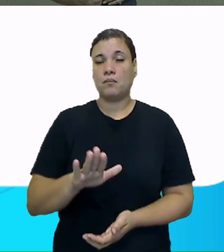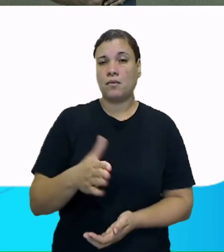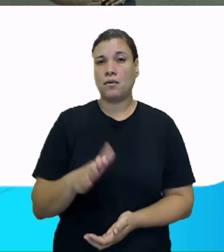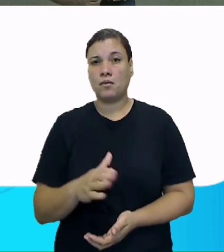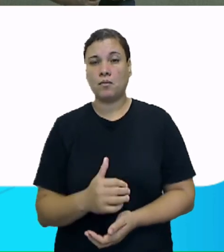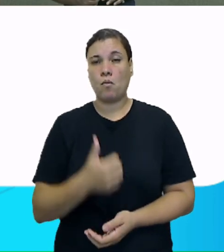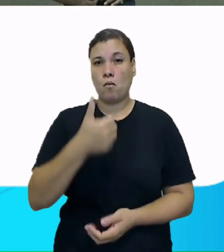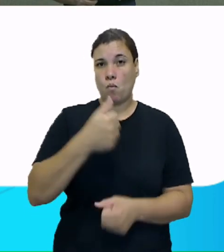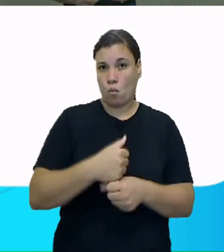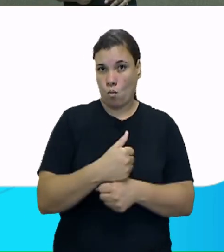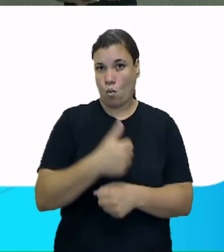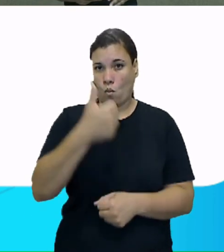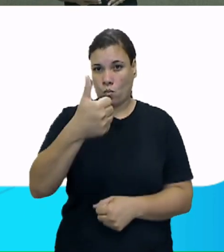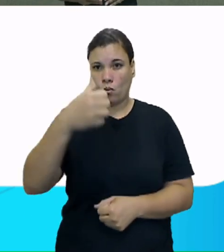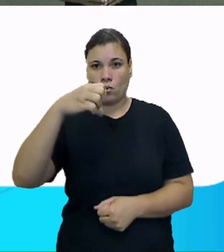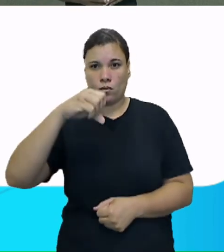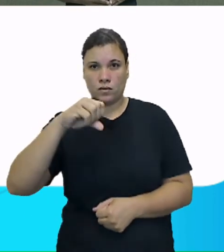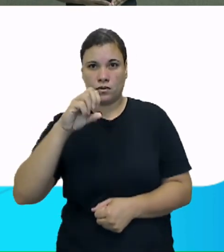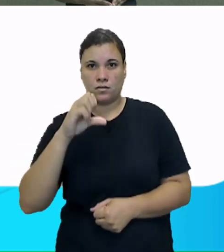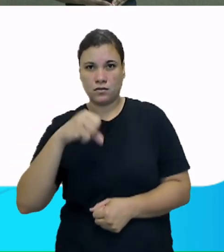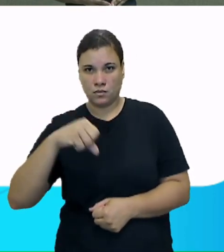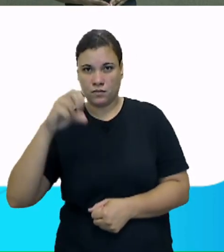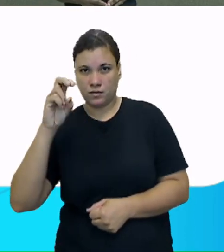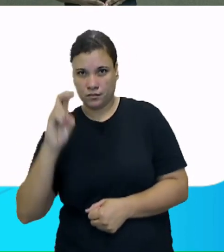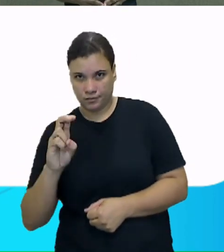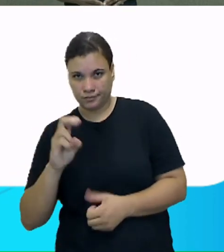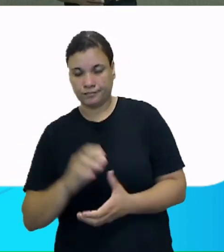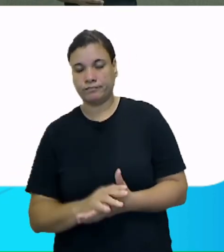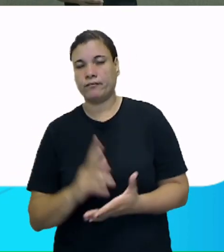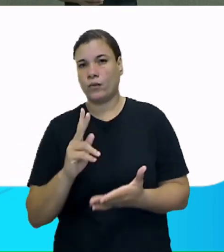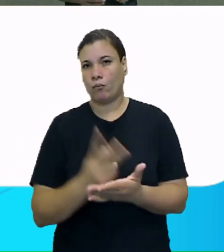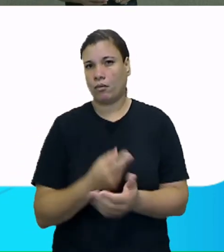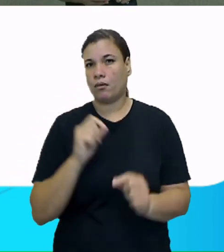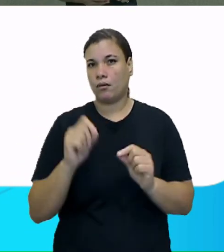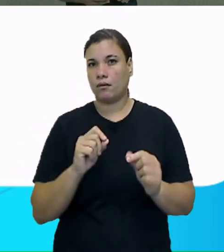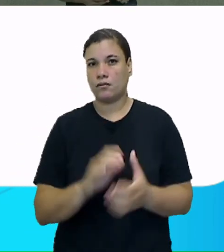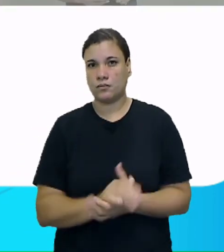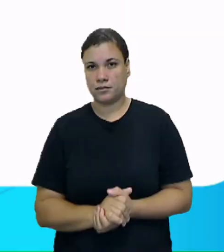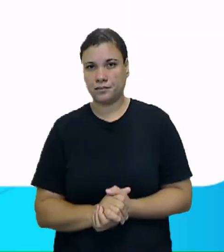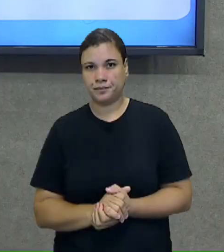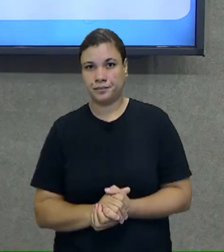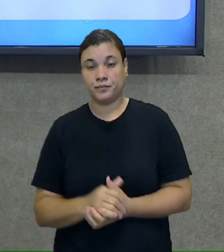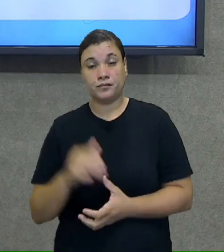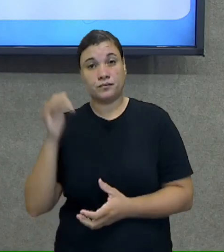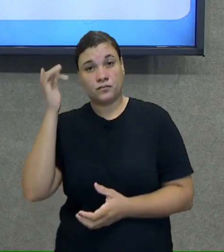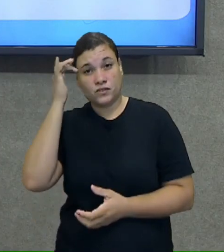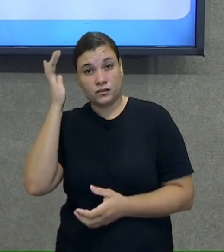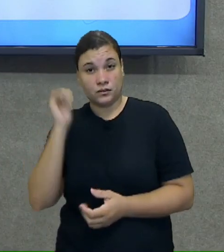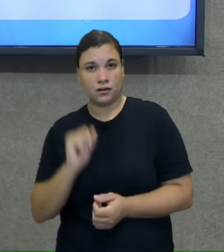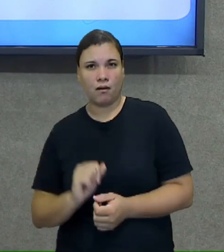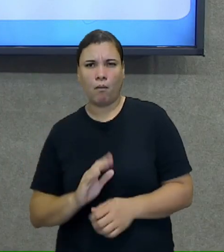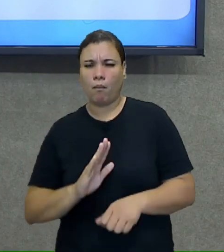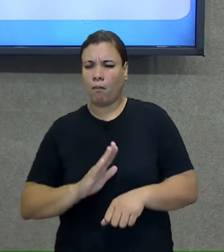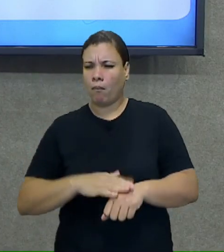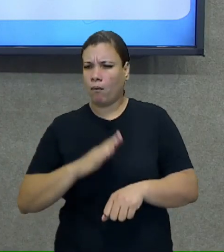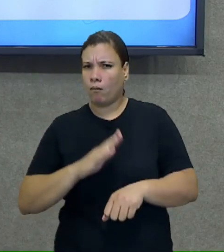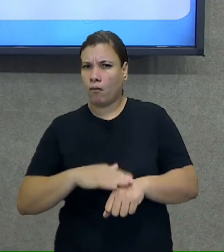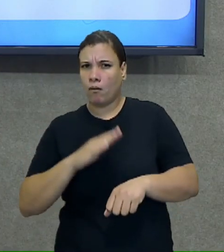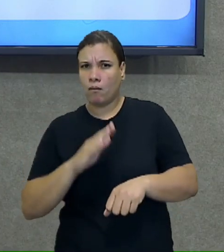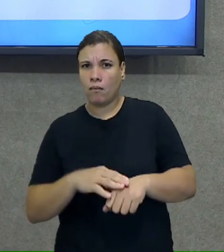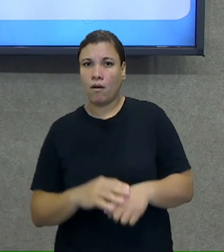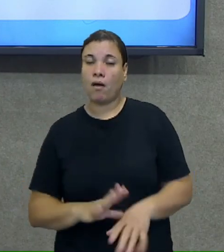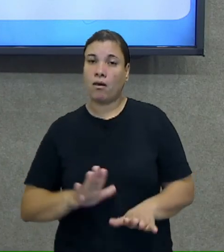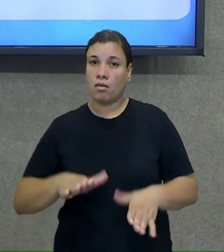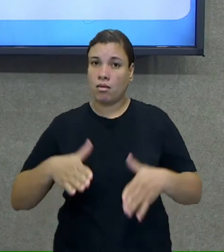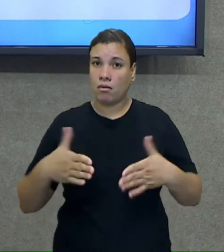1995, com o surgimento de programas capazes de tratar o desenho vetorial, o uso da infografia se